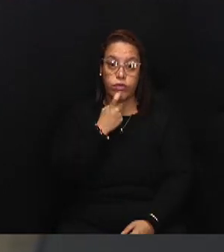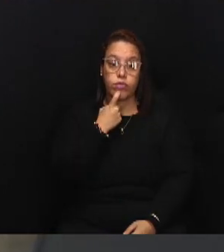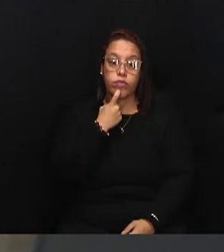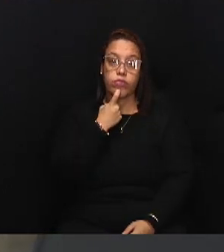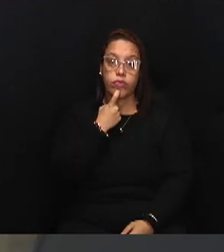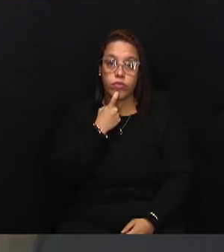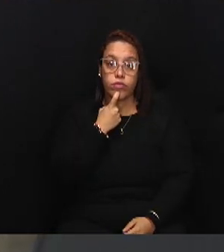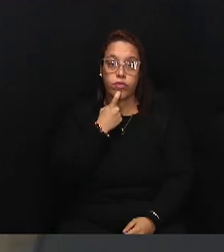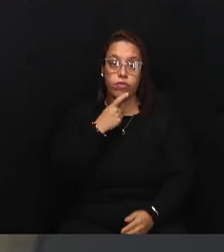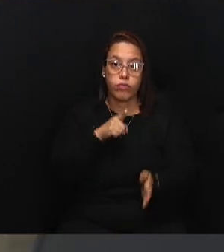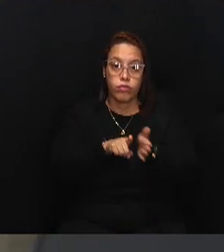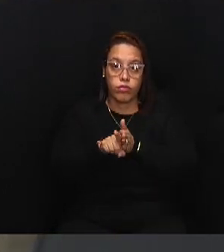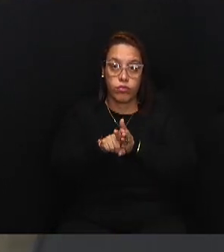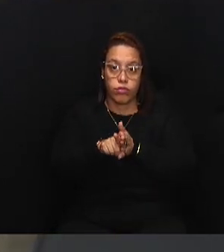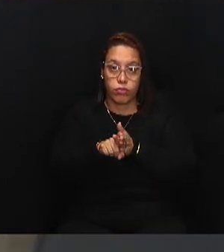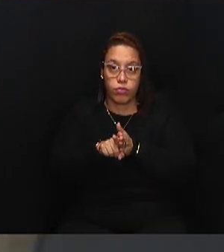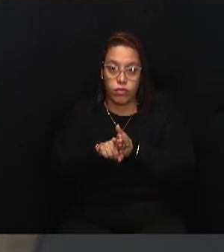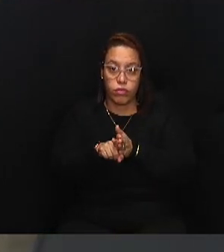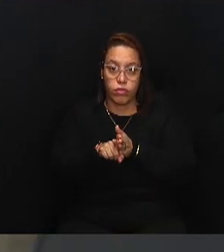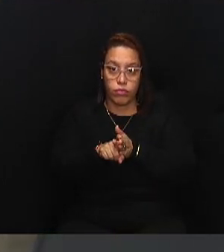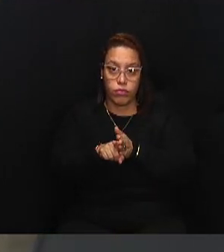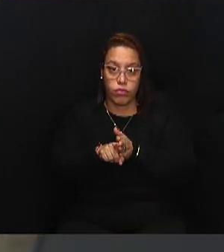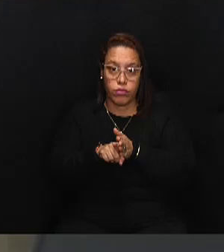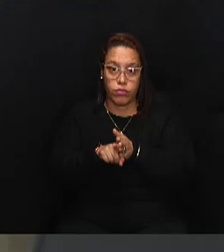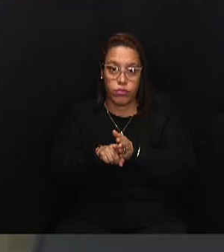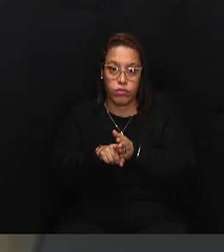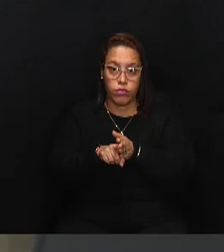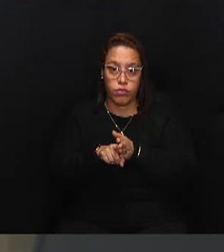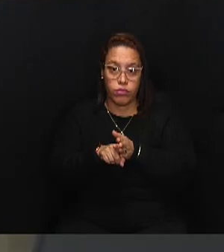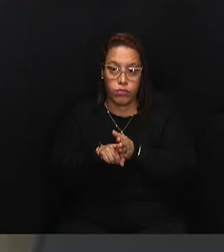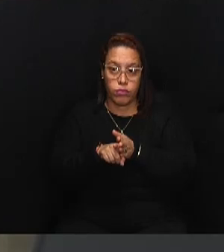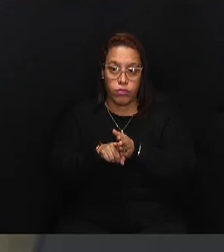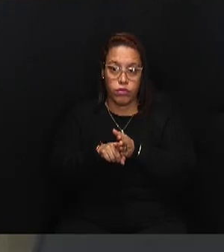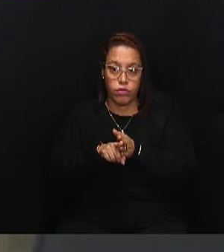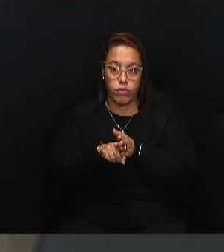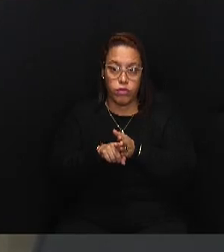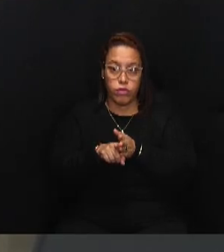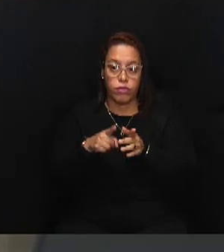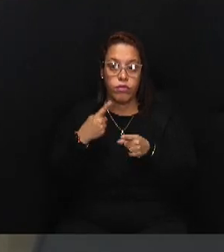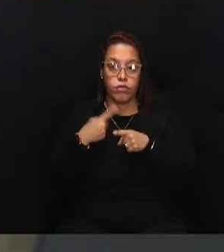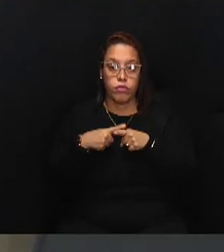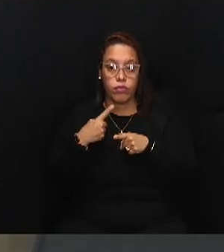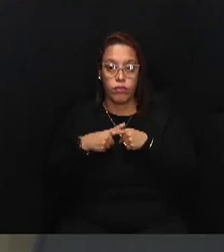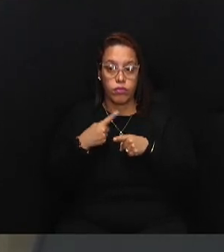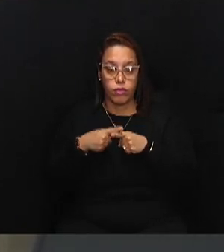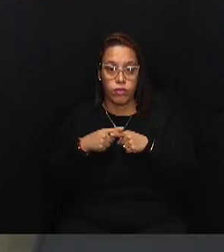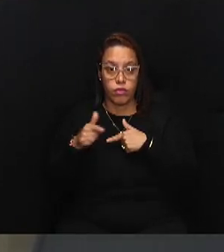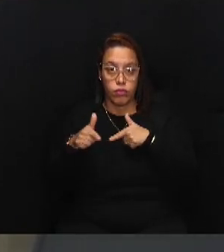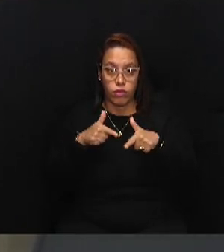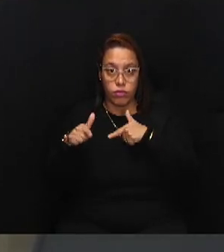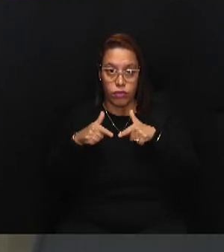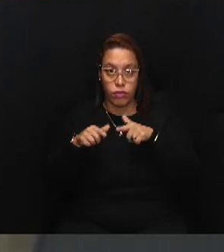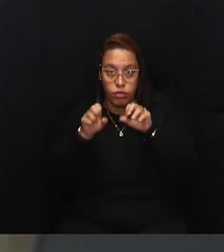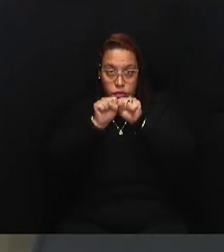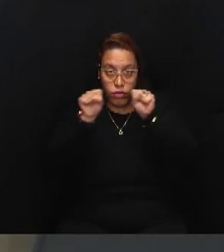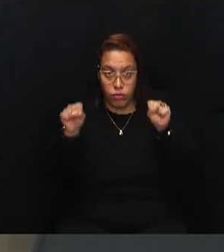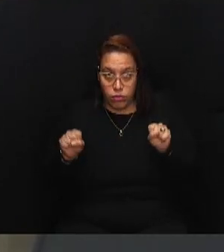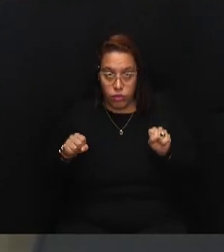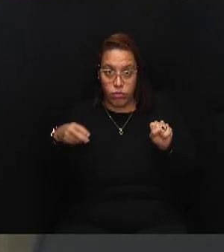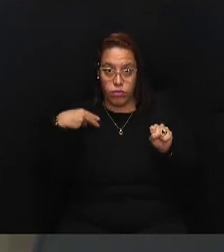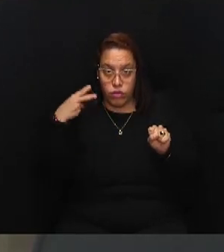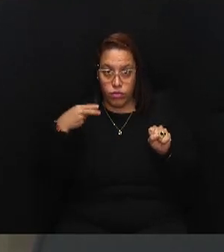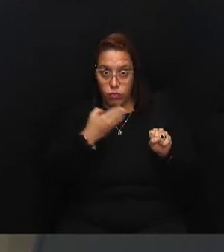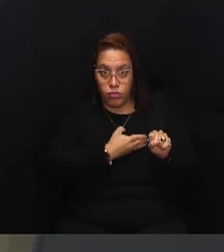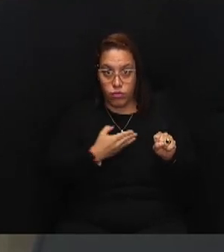vinha uma pergunta assim, já me fizeram isso, porque eu trabalho dentro do sistema de políticas públicas